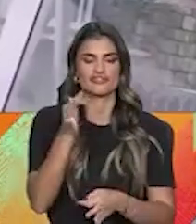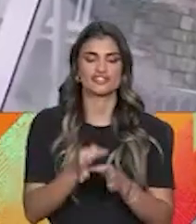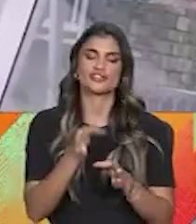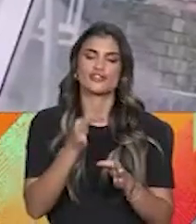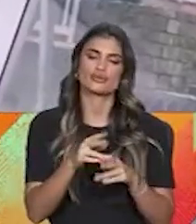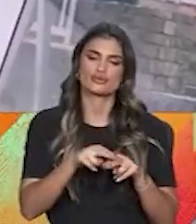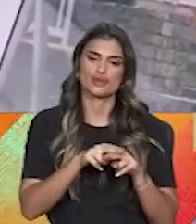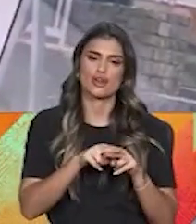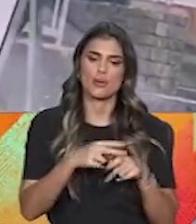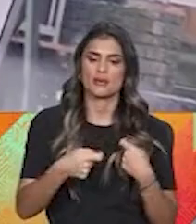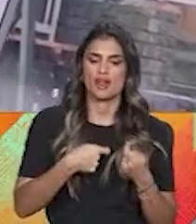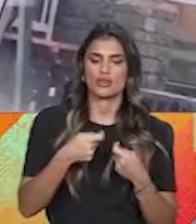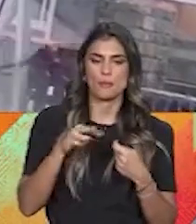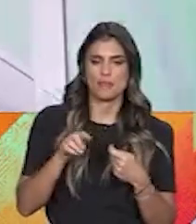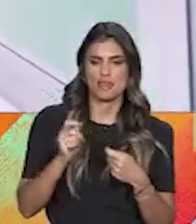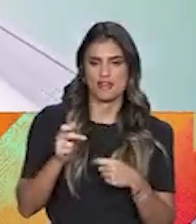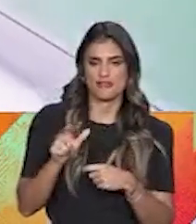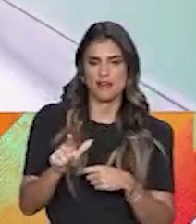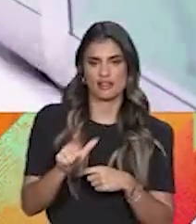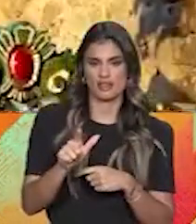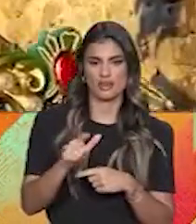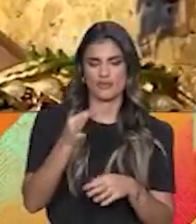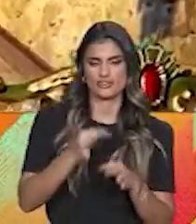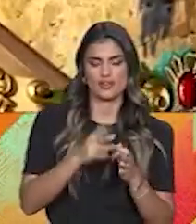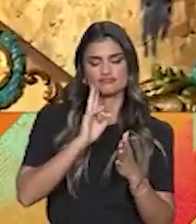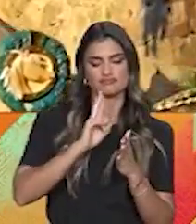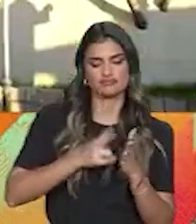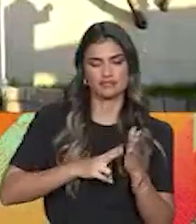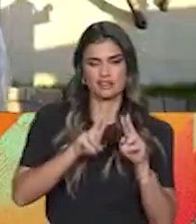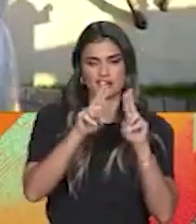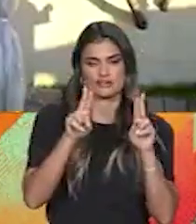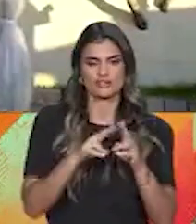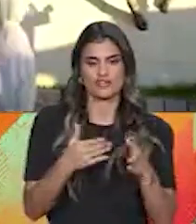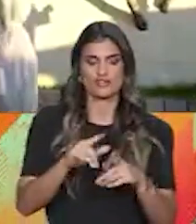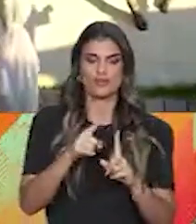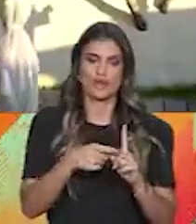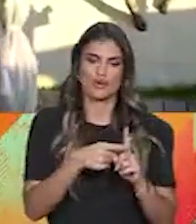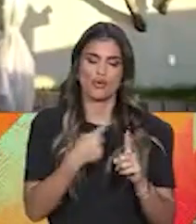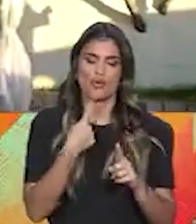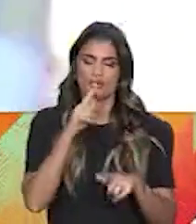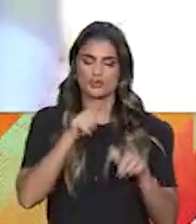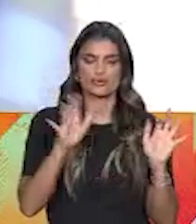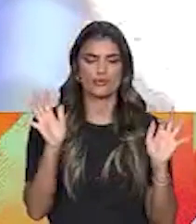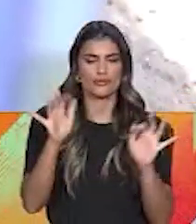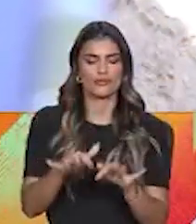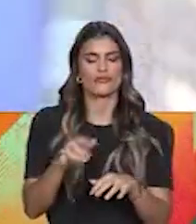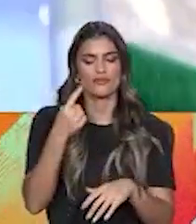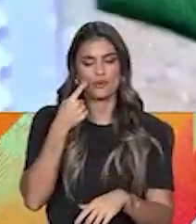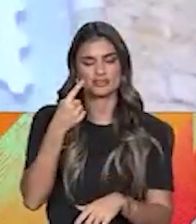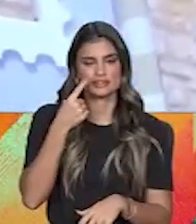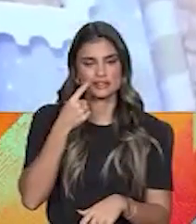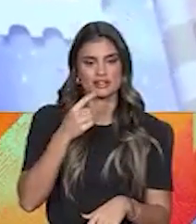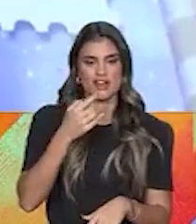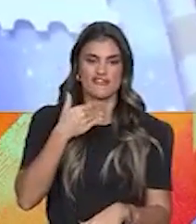o Mercado Medieval e o Festival Literário Internacional. E nesta época do ano são milhares os visitantes que vão conhecer a